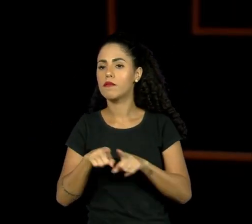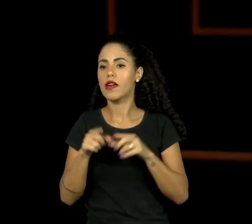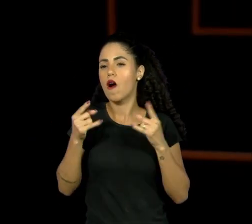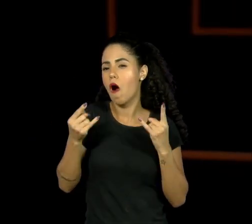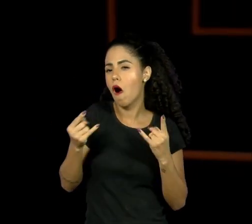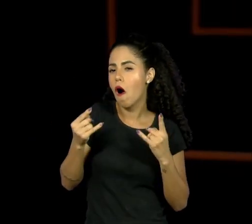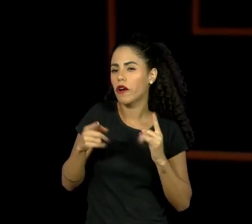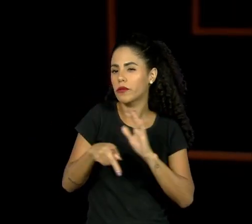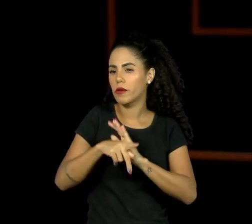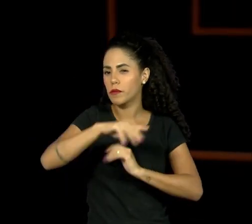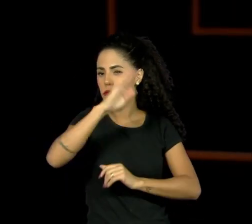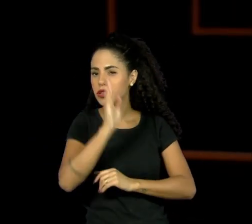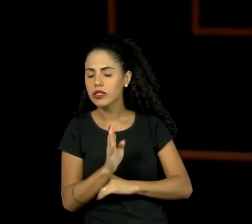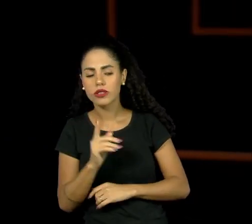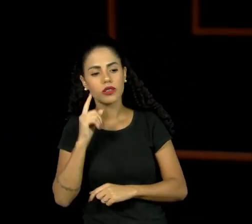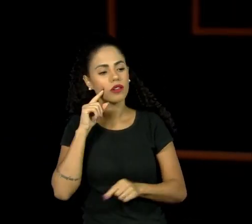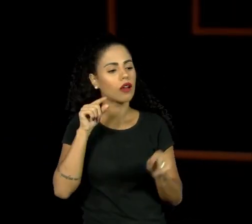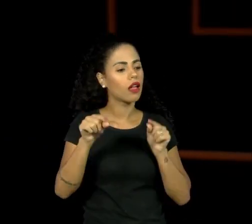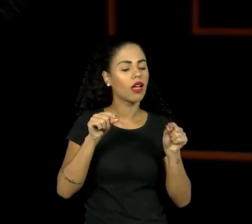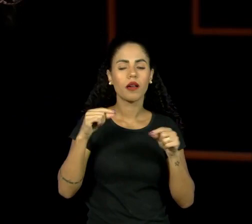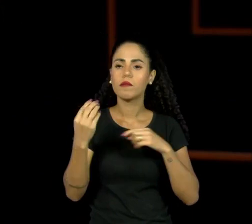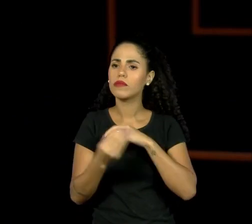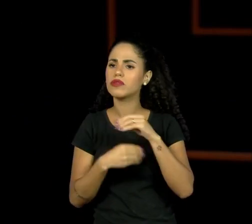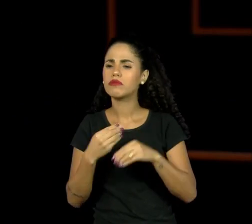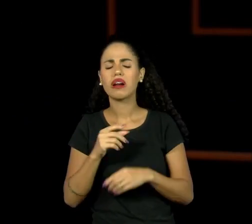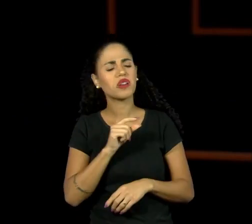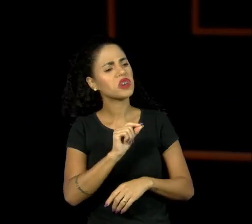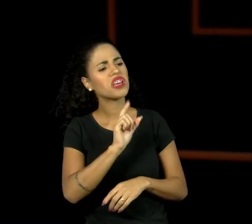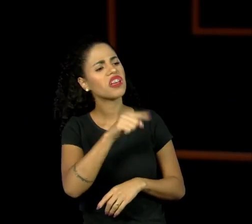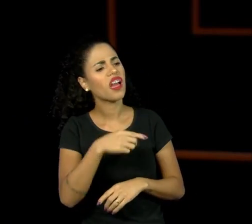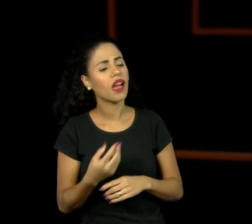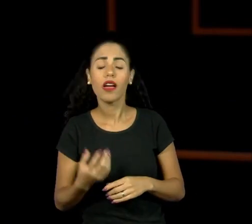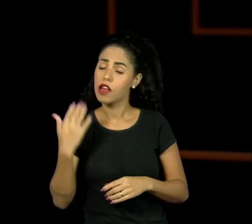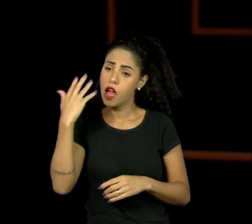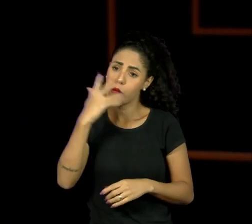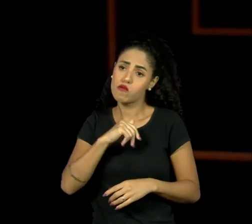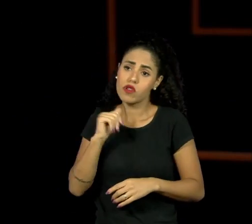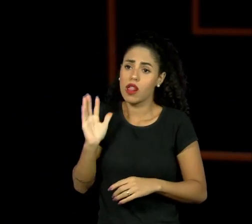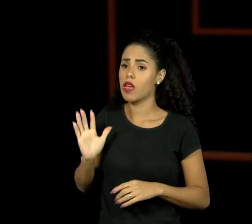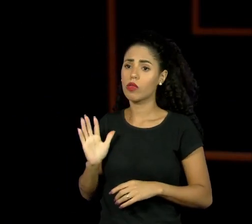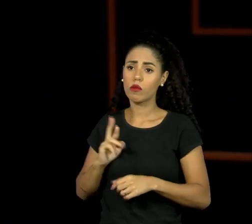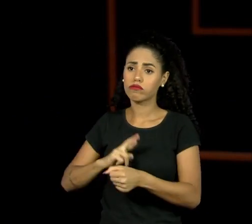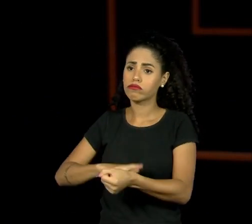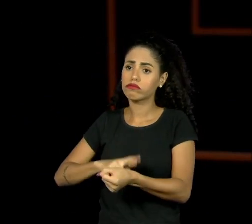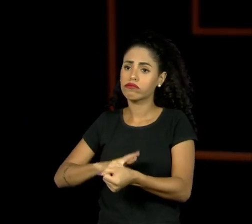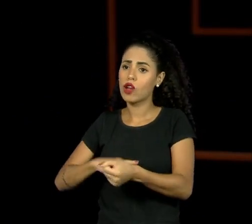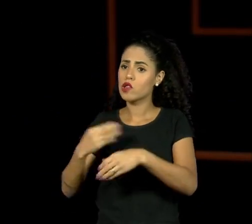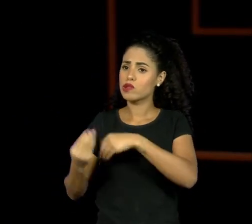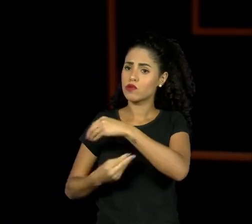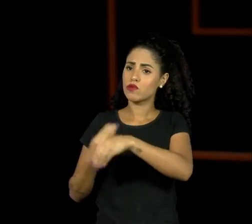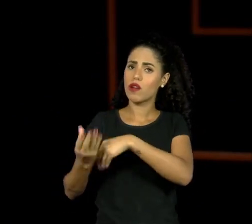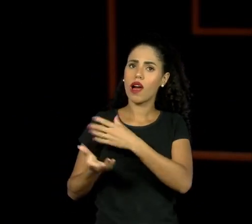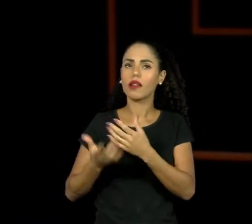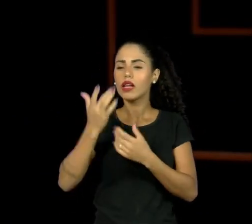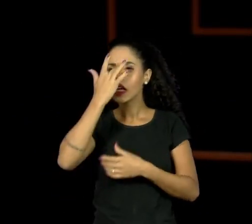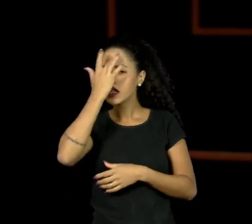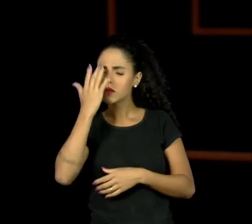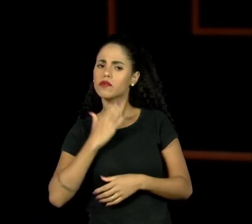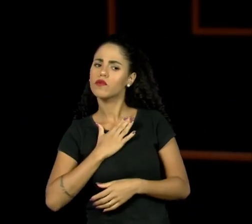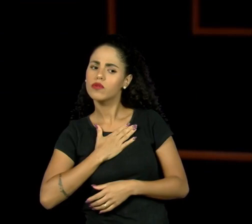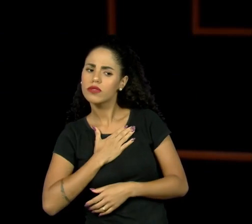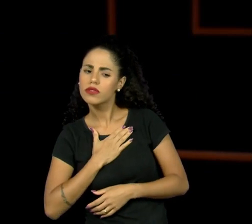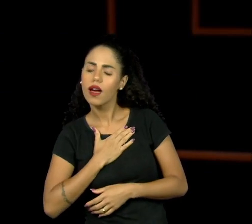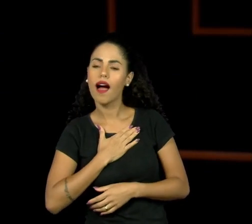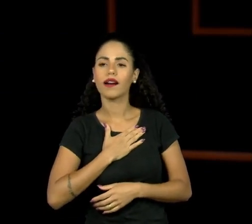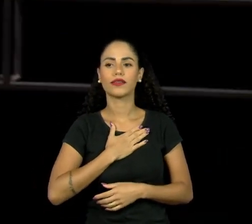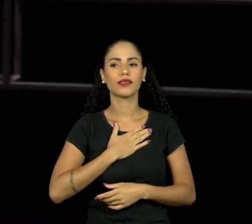gente fazia. Entrou uma não sei o quê, entrou uma não sei o quê. Eles falaram, mas o que é isso? Eu falei, mas vai ficar bonito. Aí a gente arrumou de um jeito, as pessoas foram curtindo e